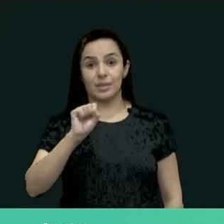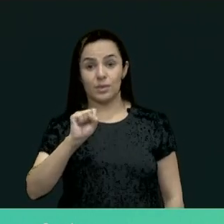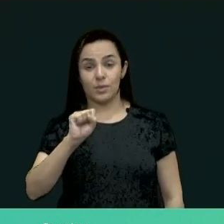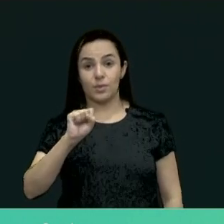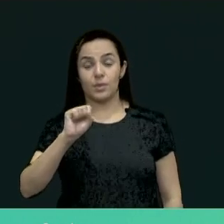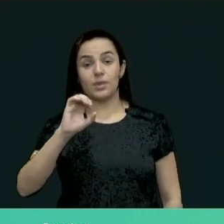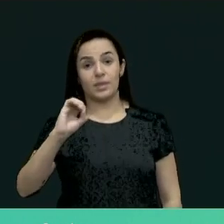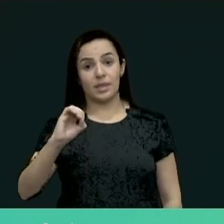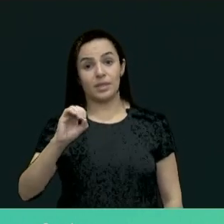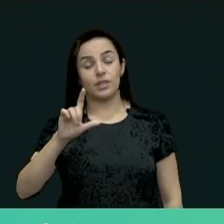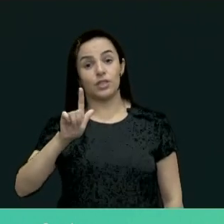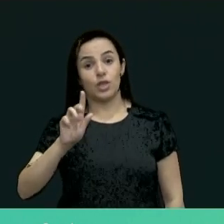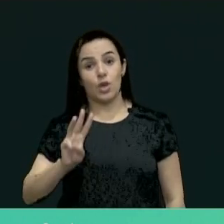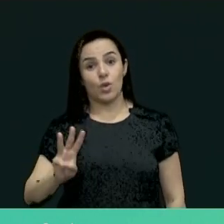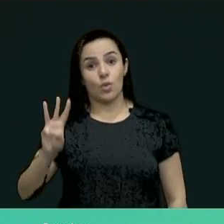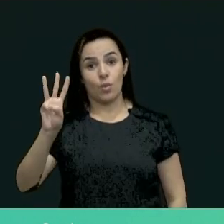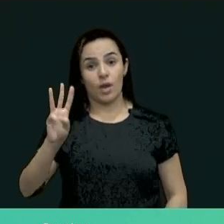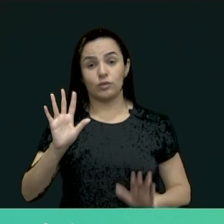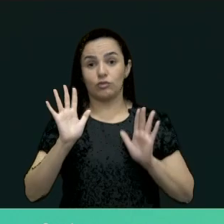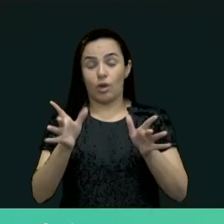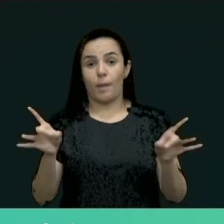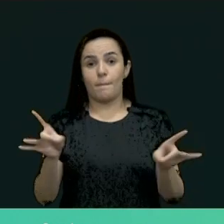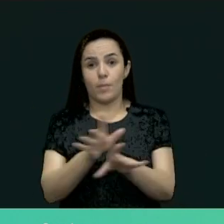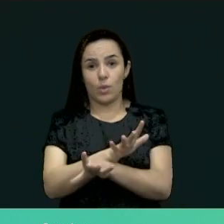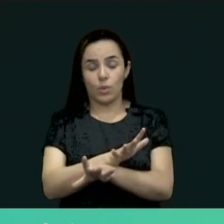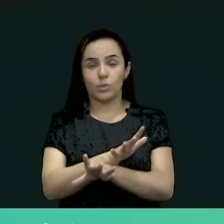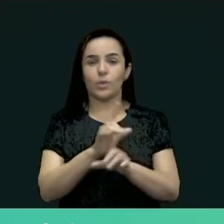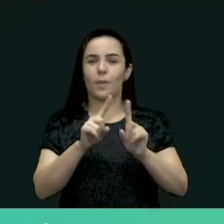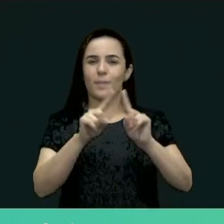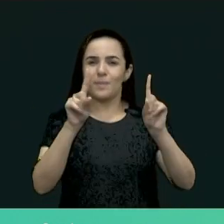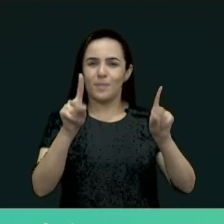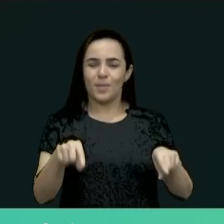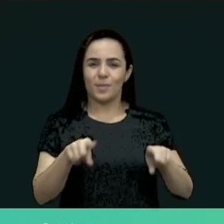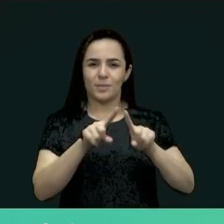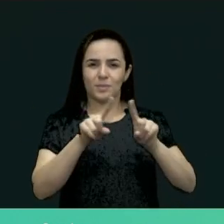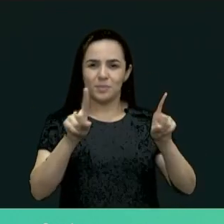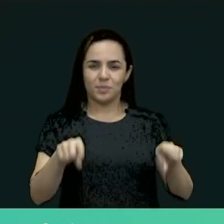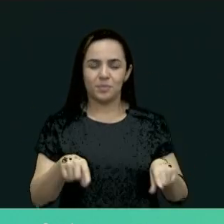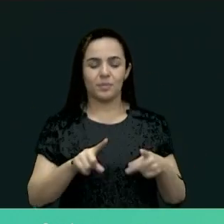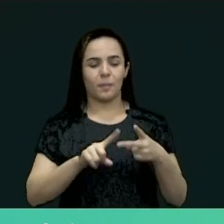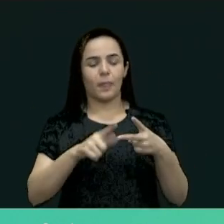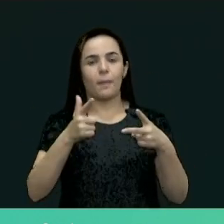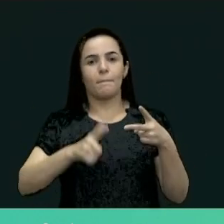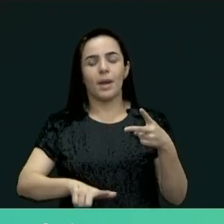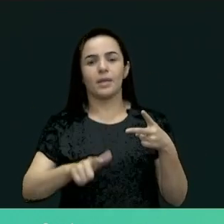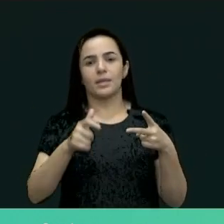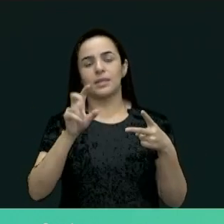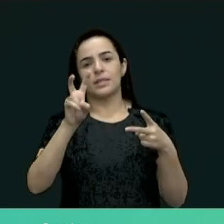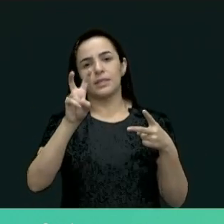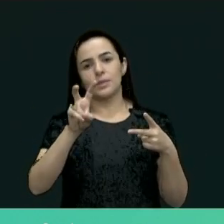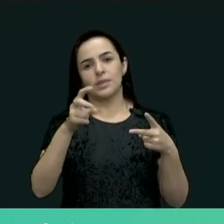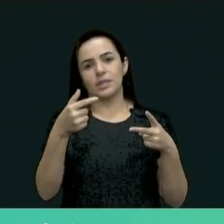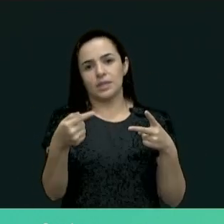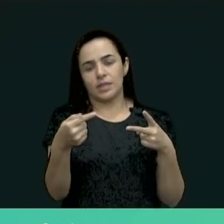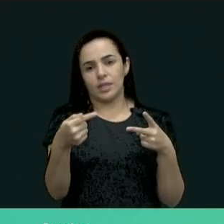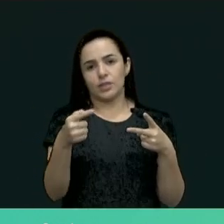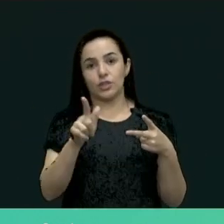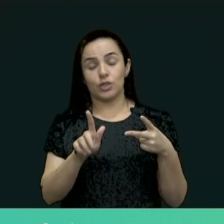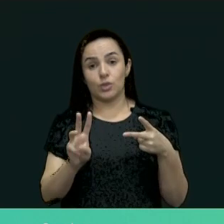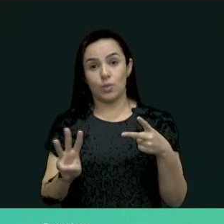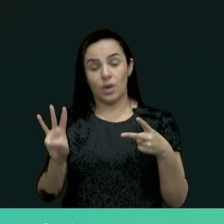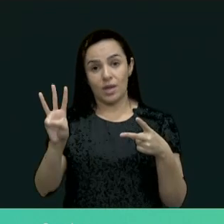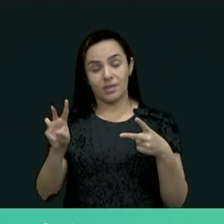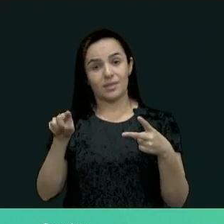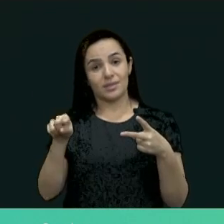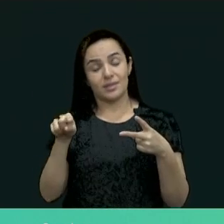780 gigawatts, quando nós estamos falando de projetos onshore, e cerca de 57 gigawatts quando